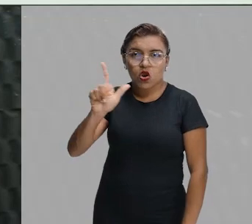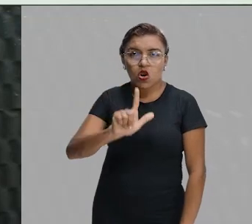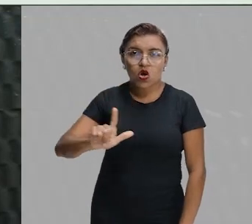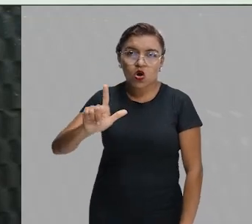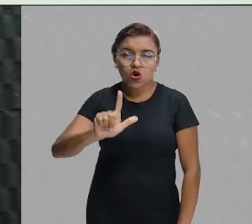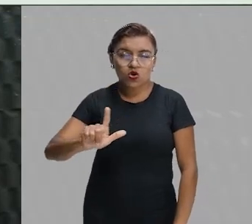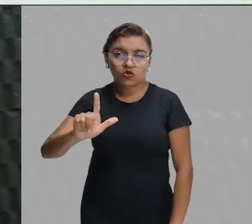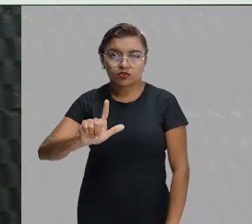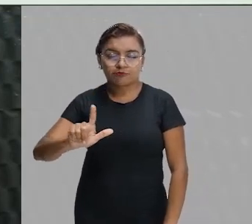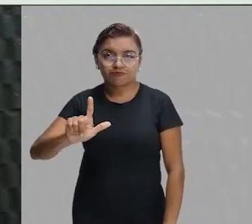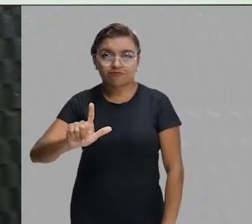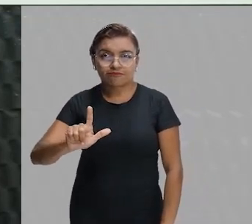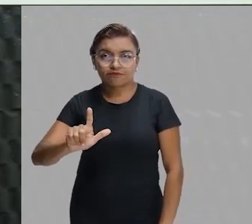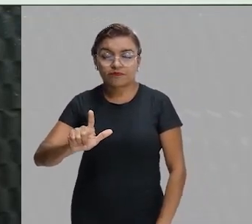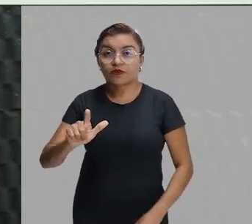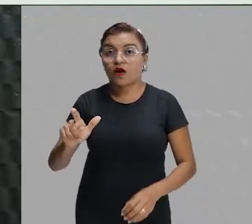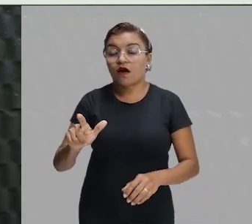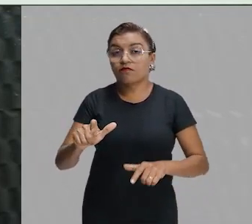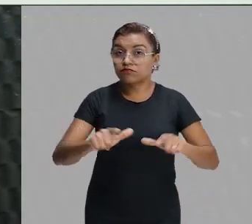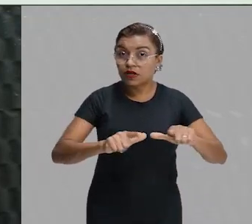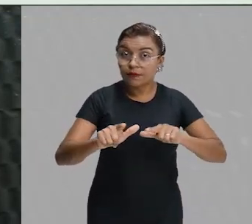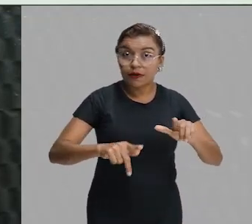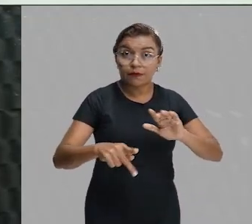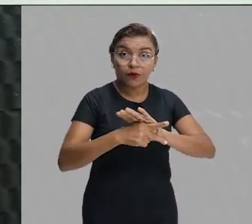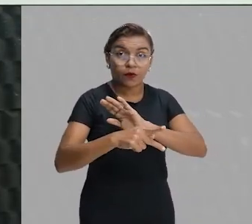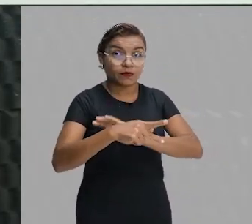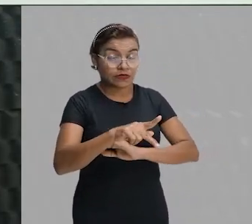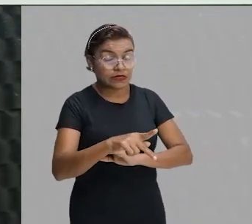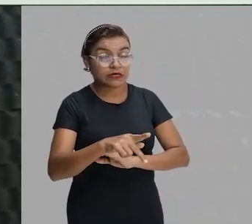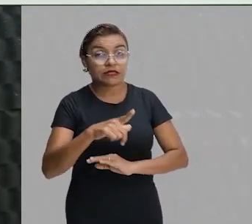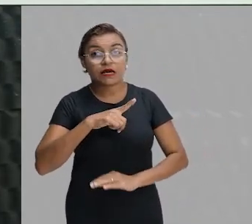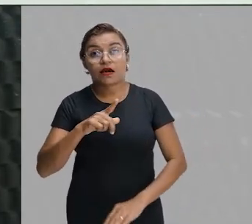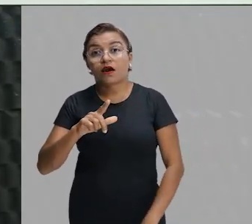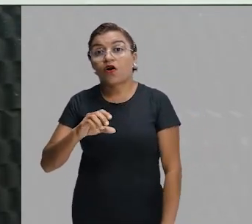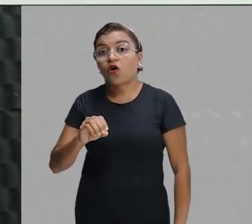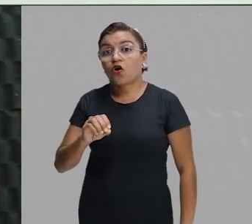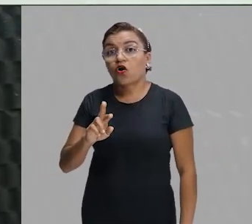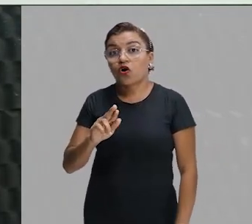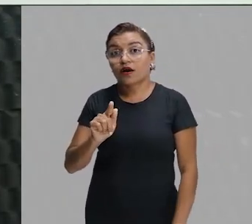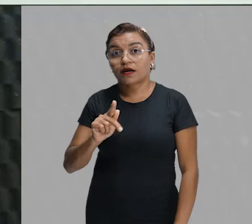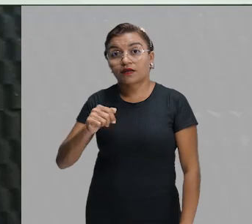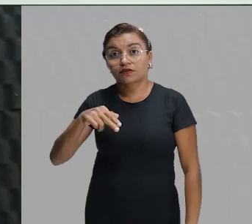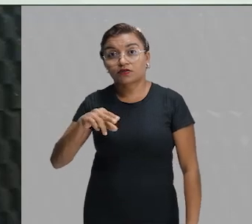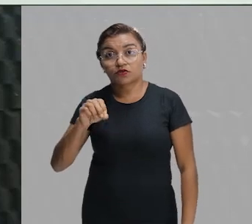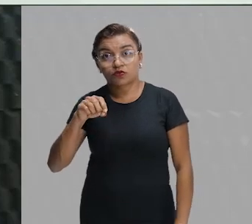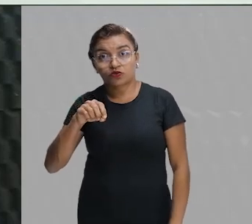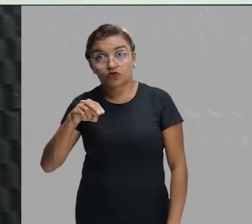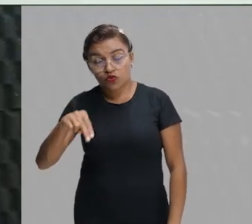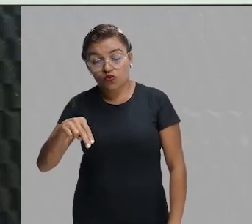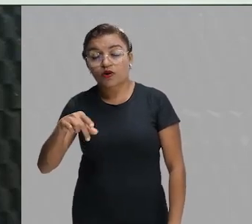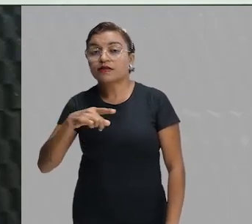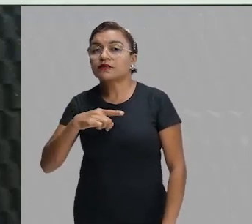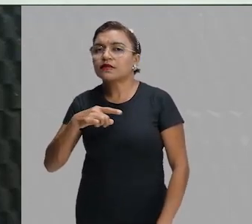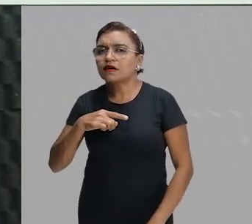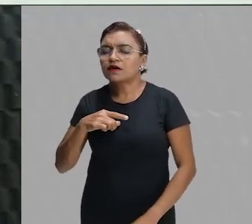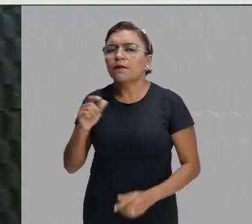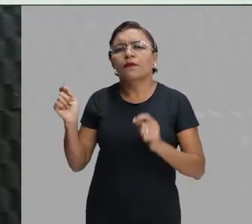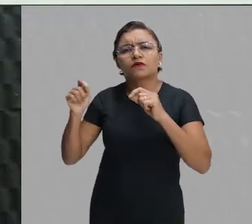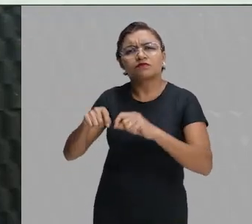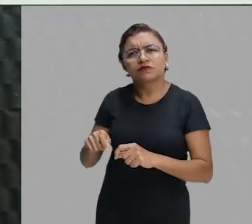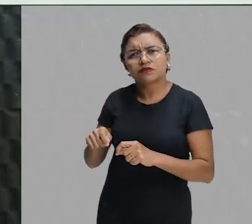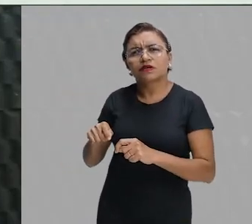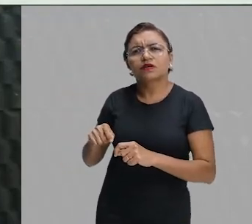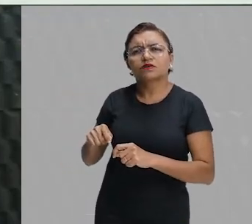exemplo, tá? Lá na obra O Organon, ele vai trazer para a gente uma possibilidade muito grande de você